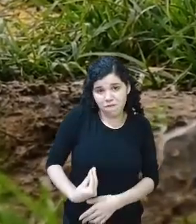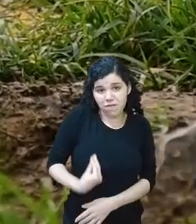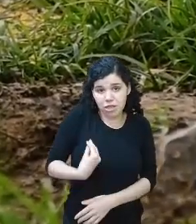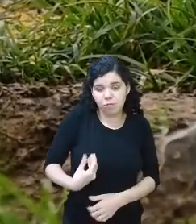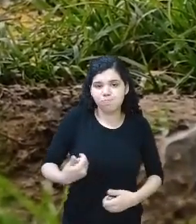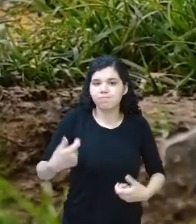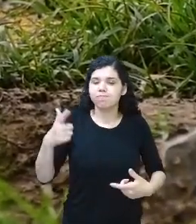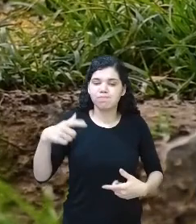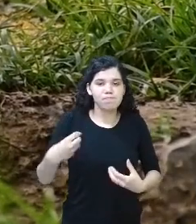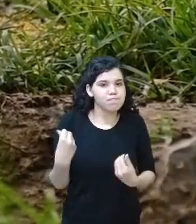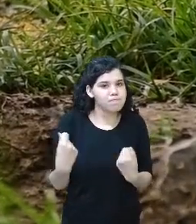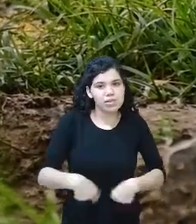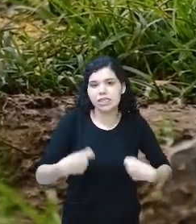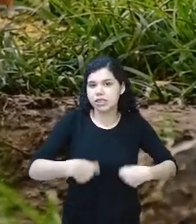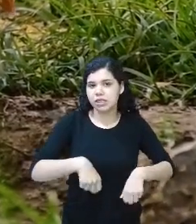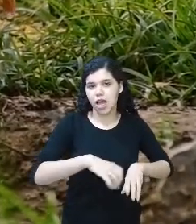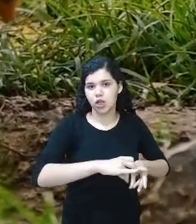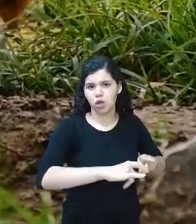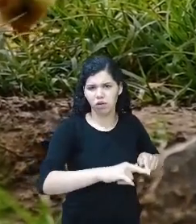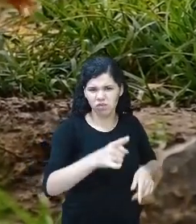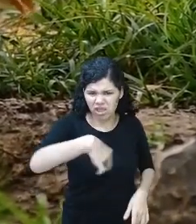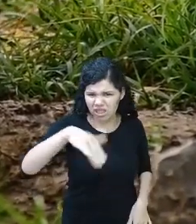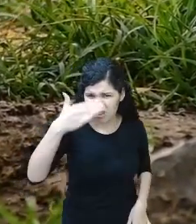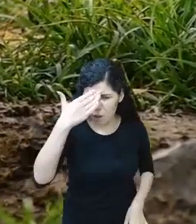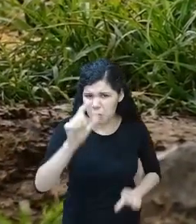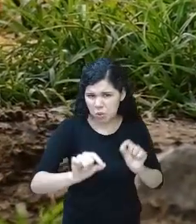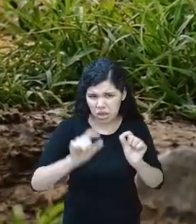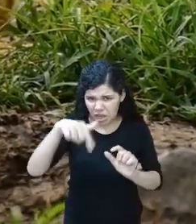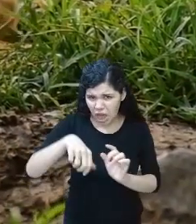do solo. E você sabe o que é o solo?